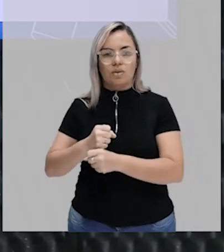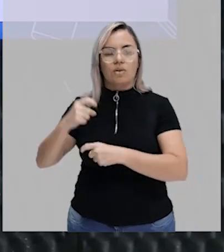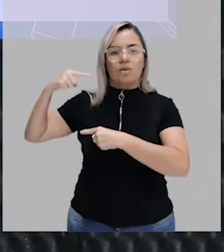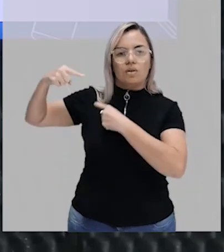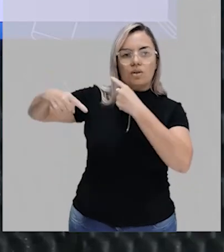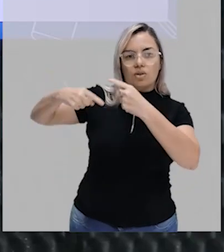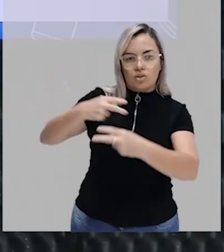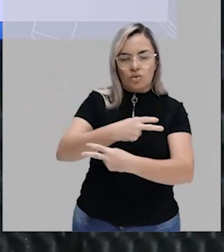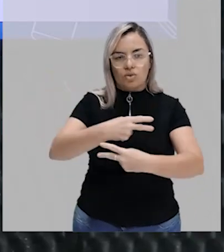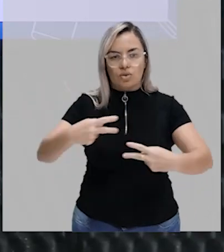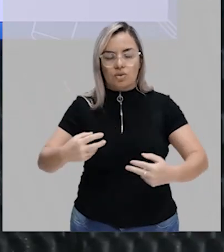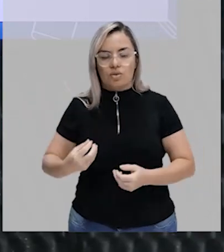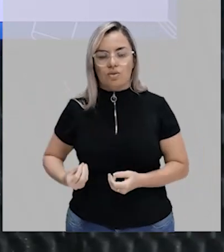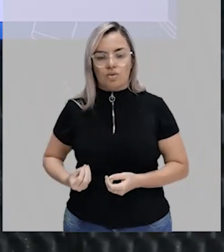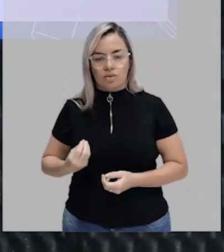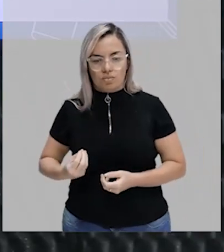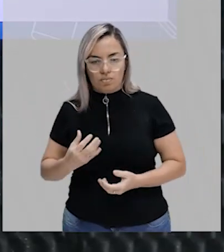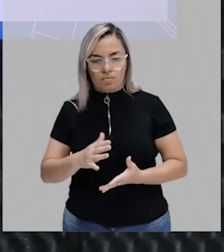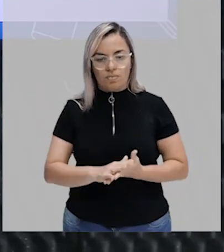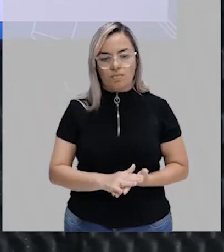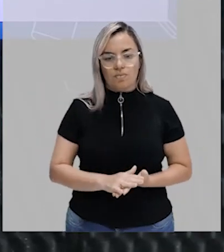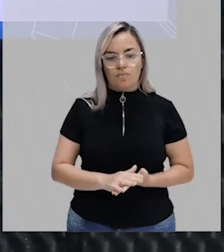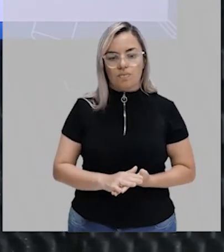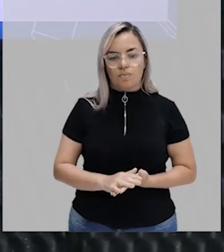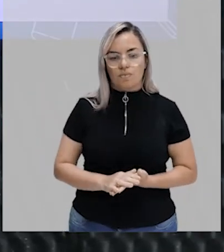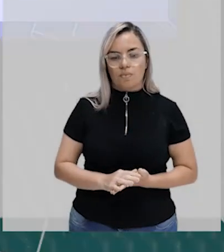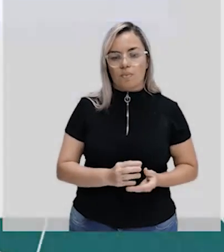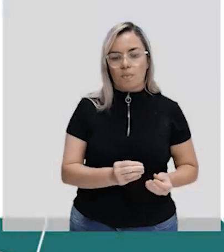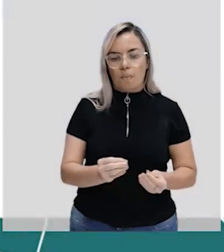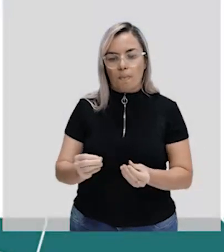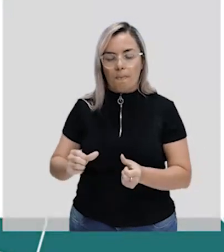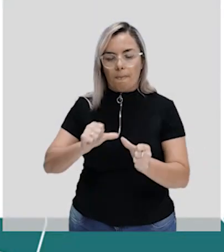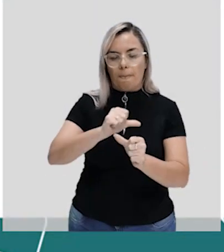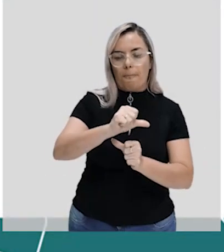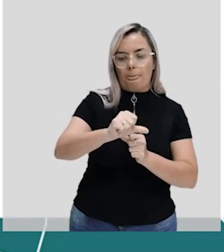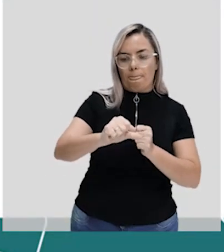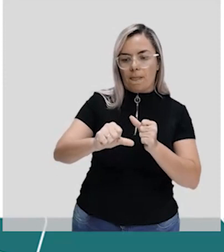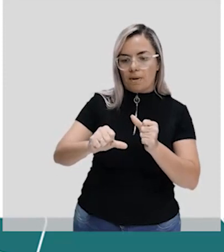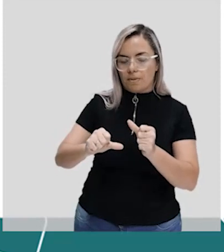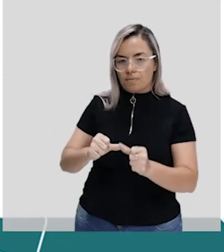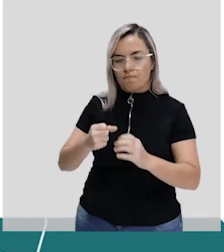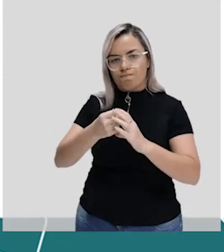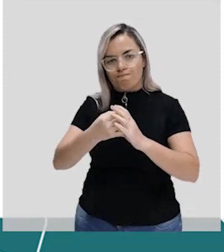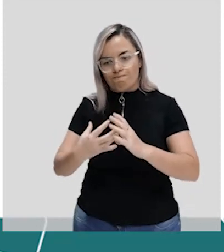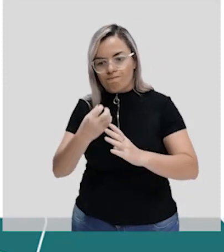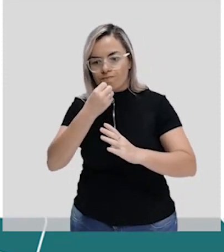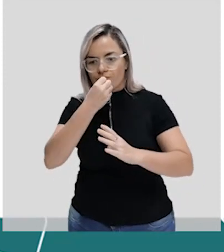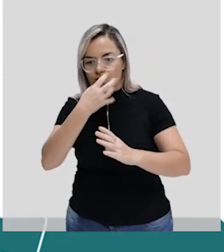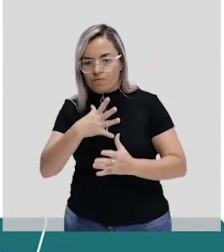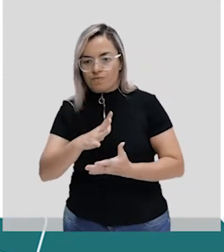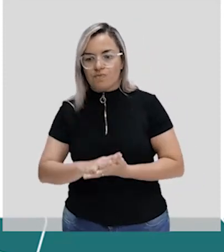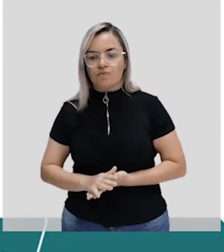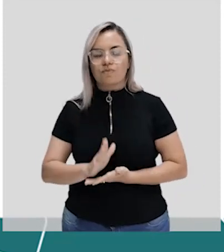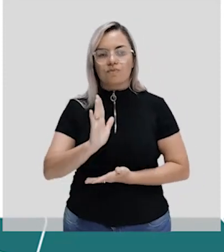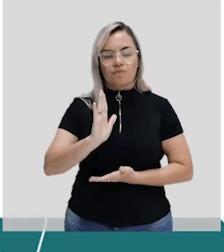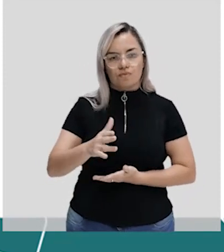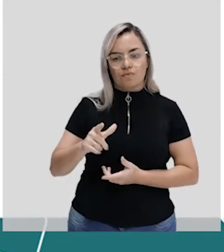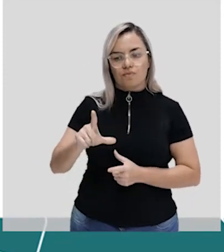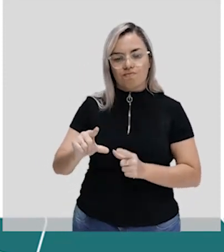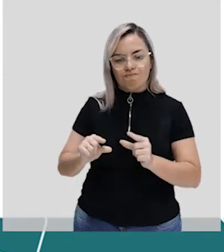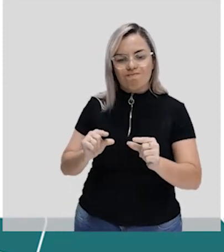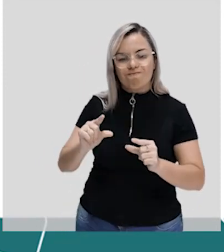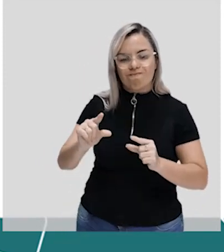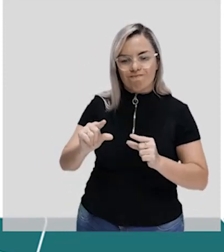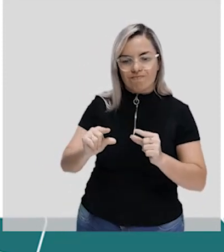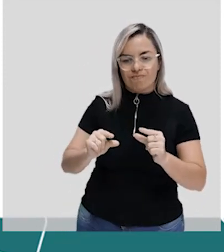seres vivos. Muitas mutações vantajosas possíveis já teriam sido selecionadas e por isso atualmente a maioria